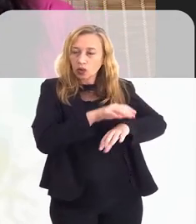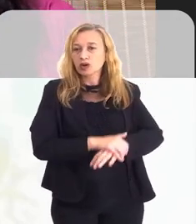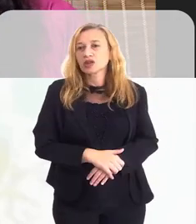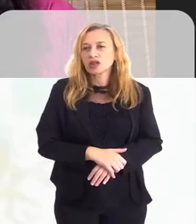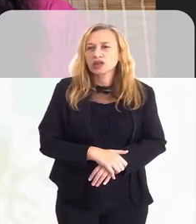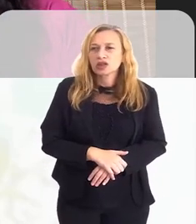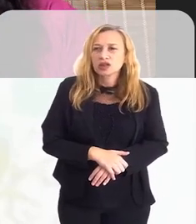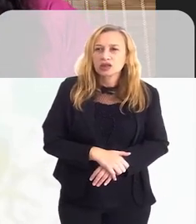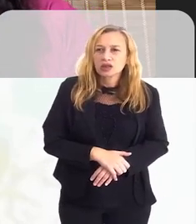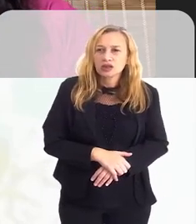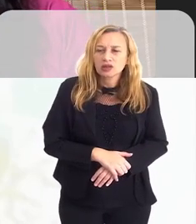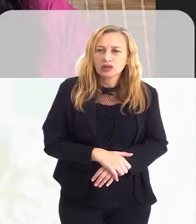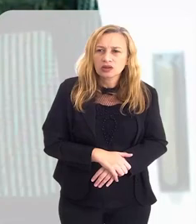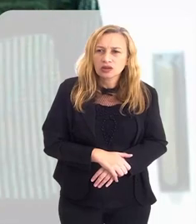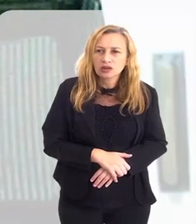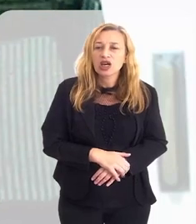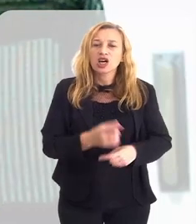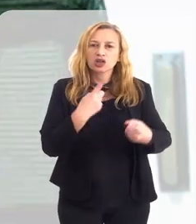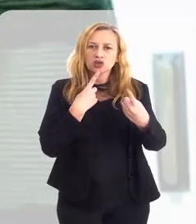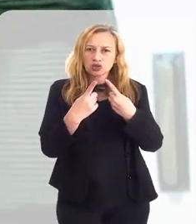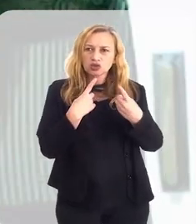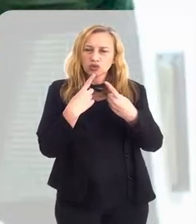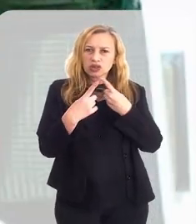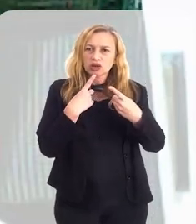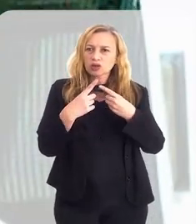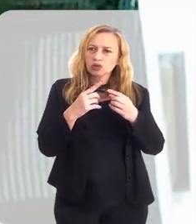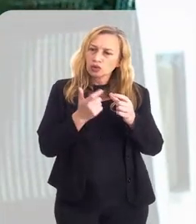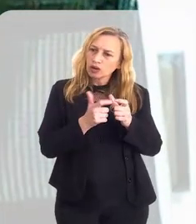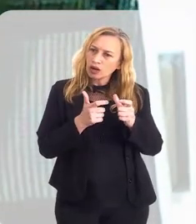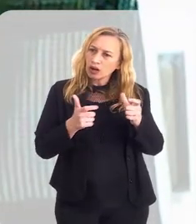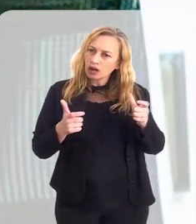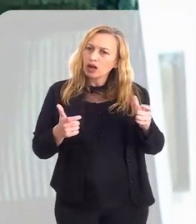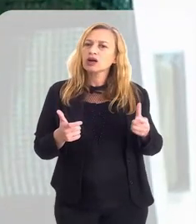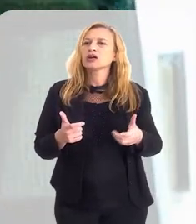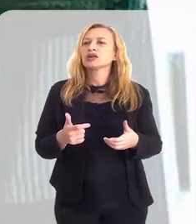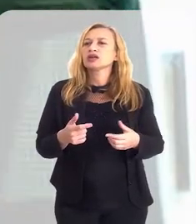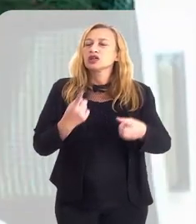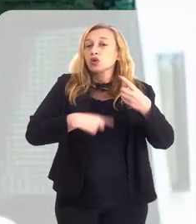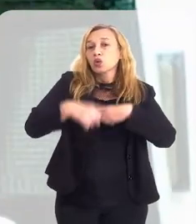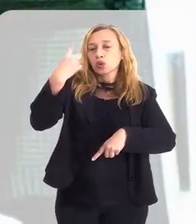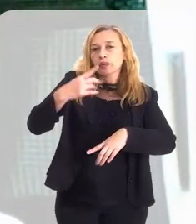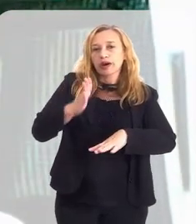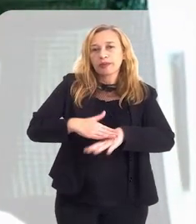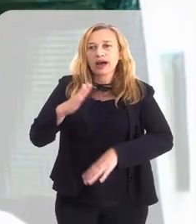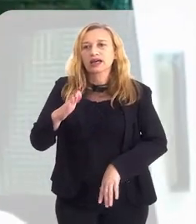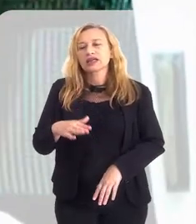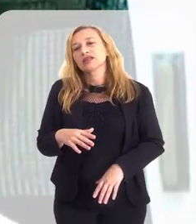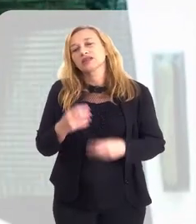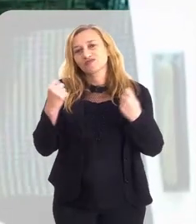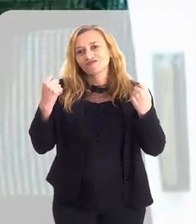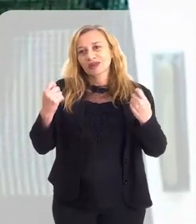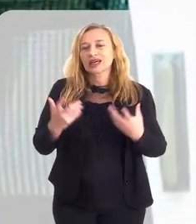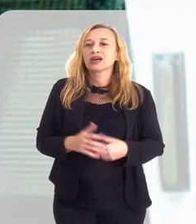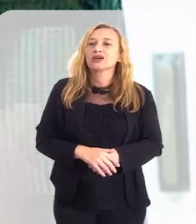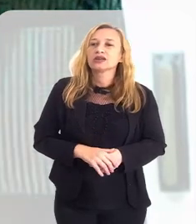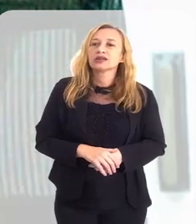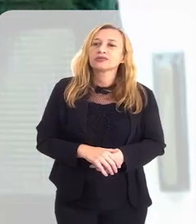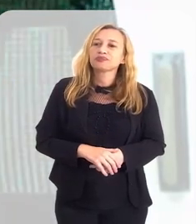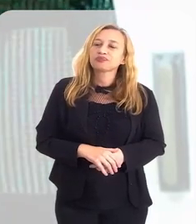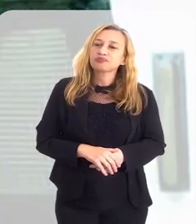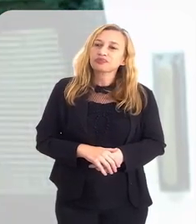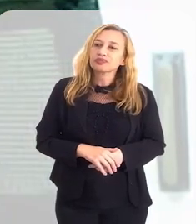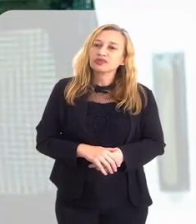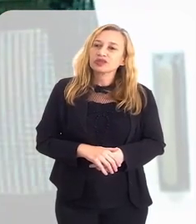Então, o homeschooling não está legitimado no Brasil. Essa é uma discussão que ainda vai, que eu espero, né, que a gente supere, mas que ainda